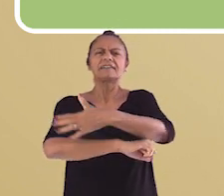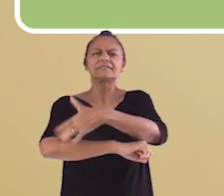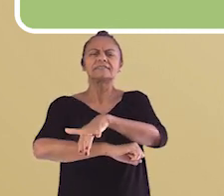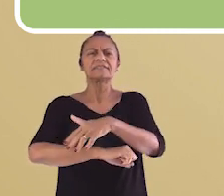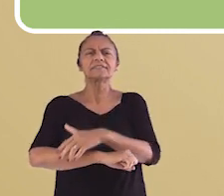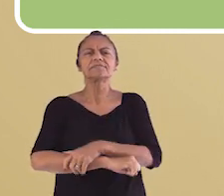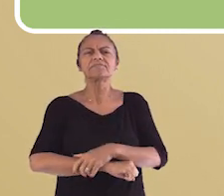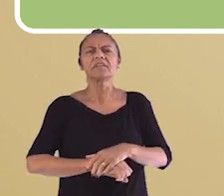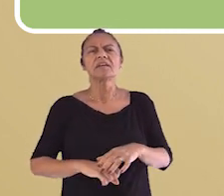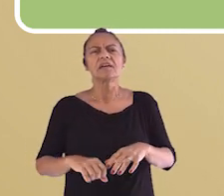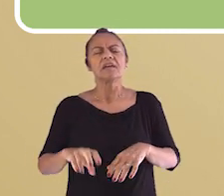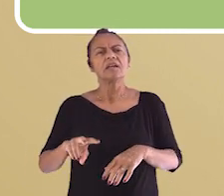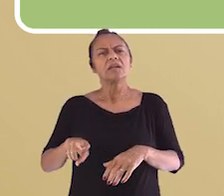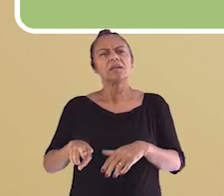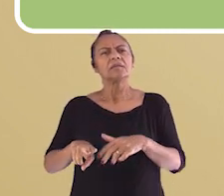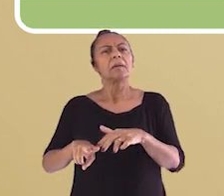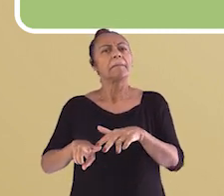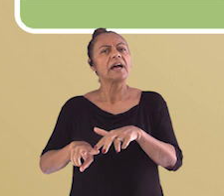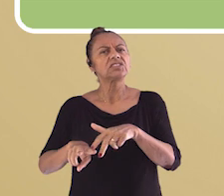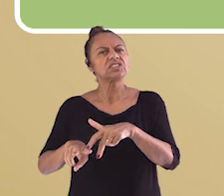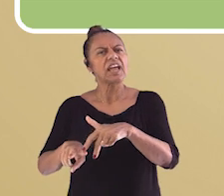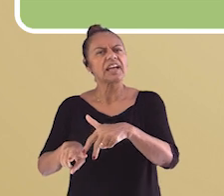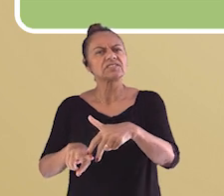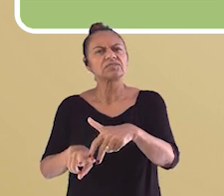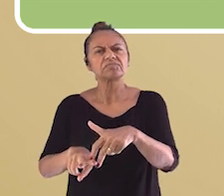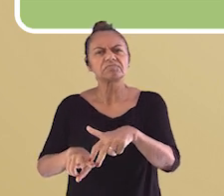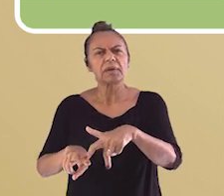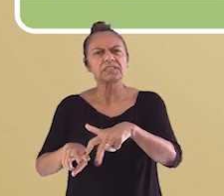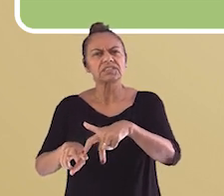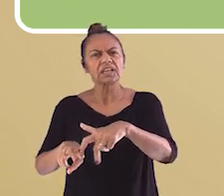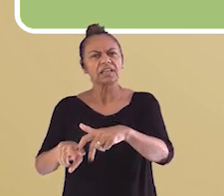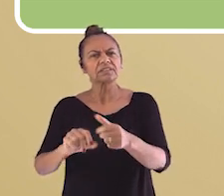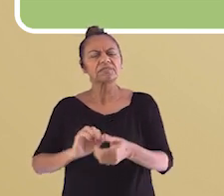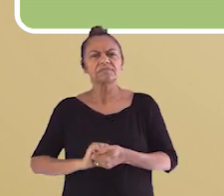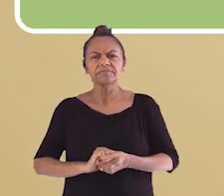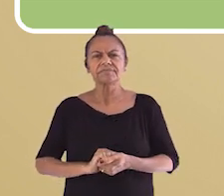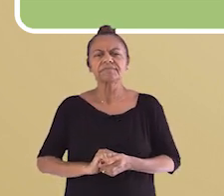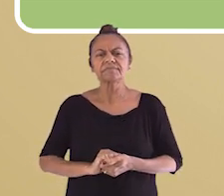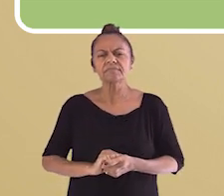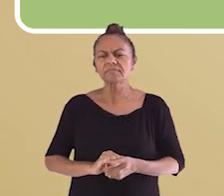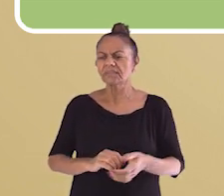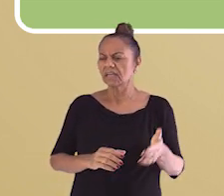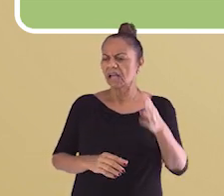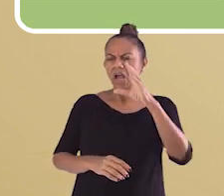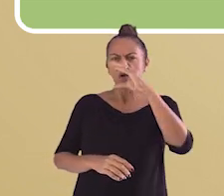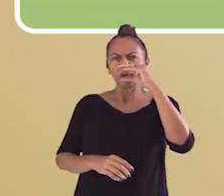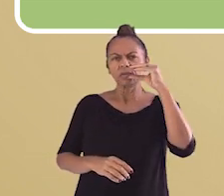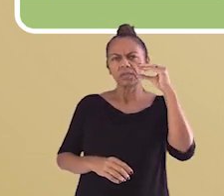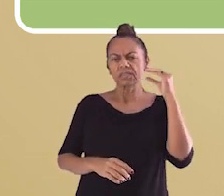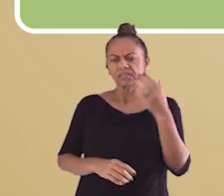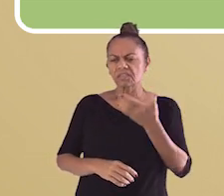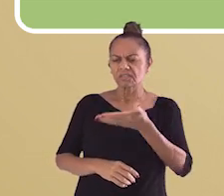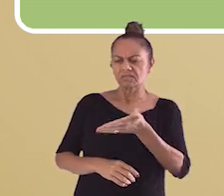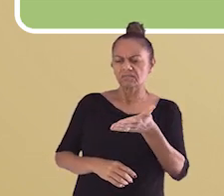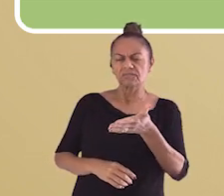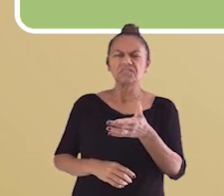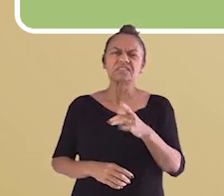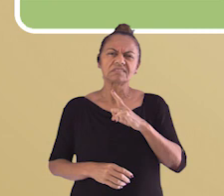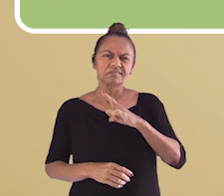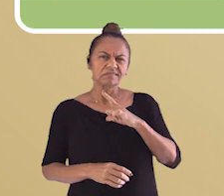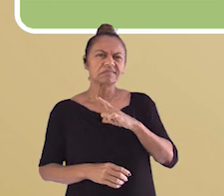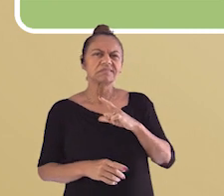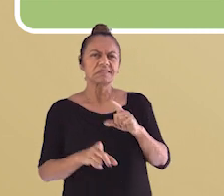muito legal. Você pega o seu celular, que mesmo sendo um adolescente, é muito provável que você já tenha